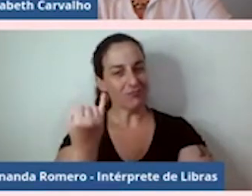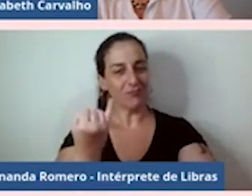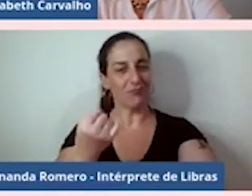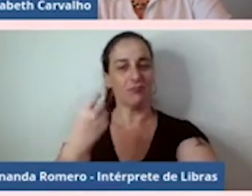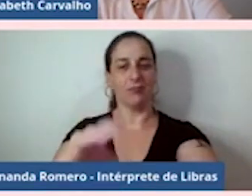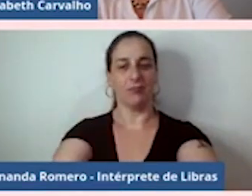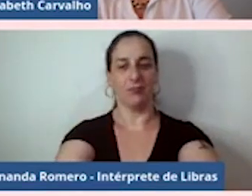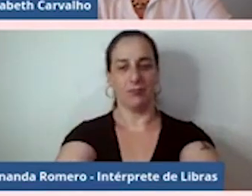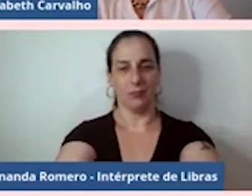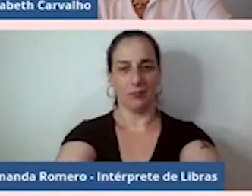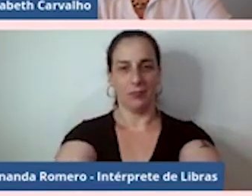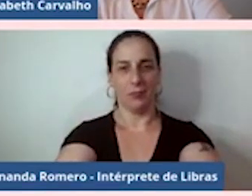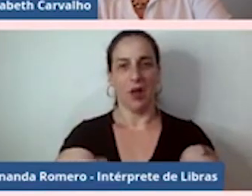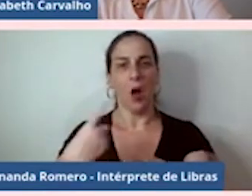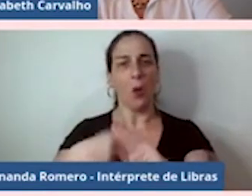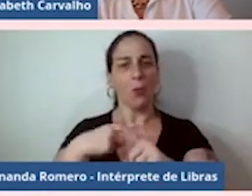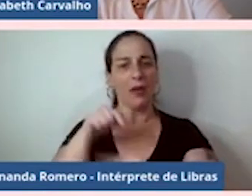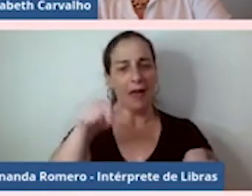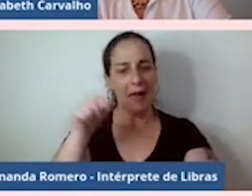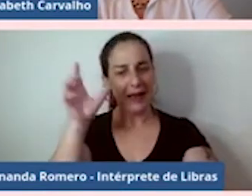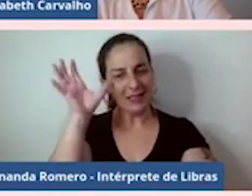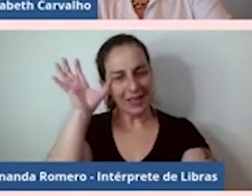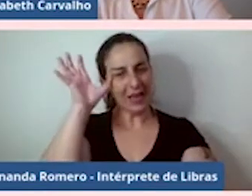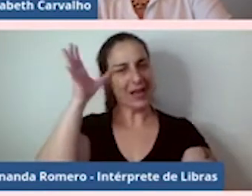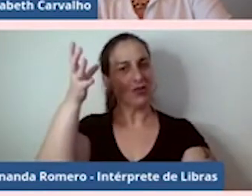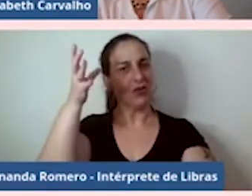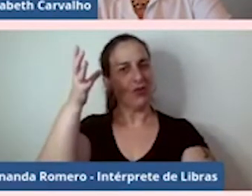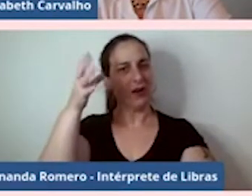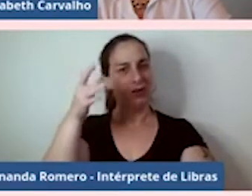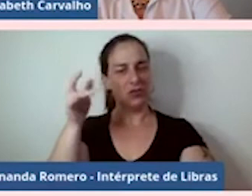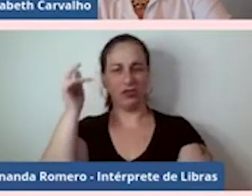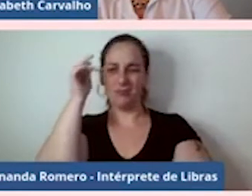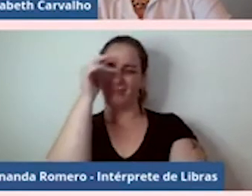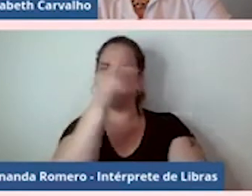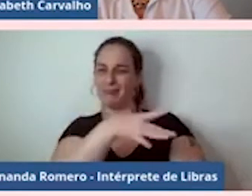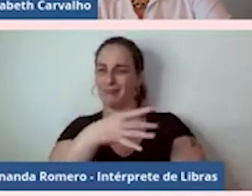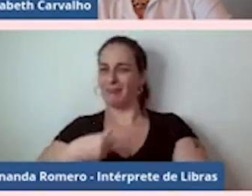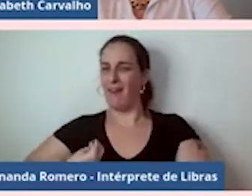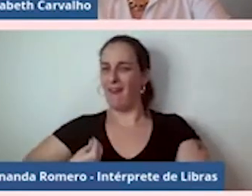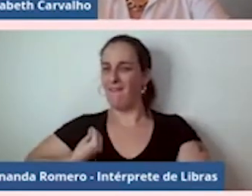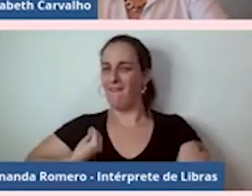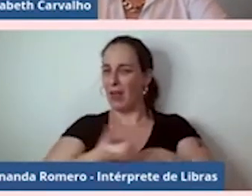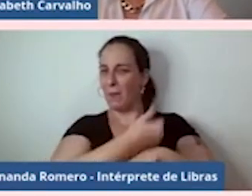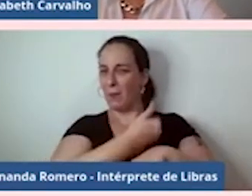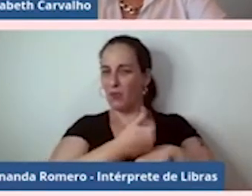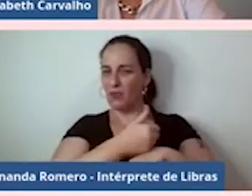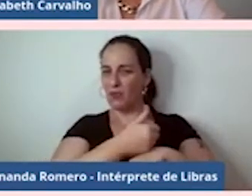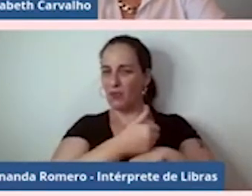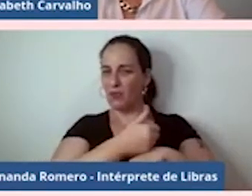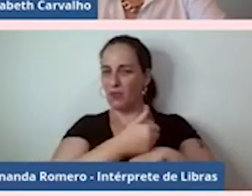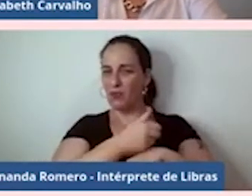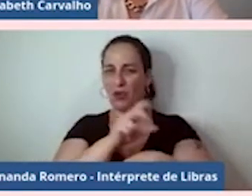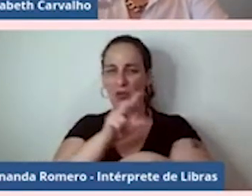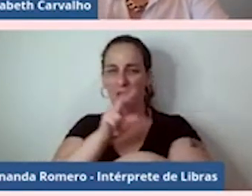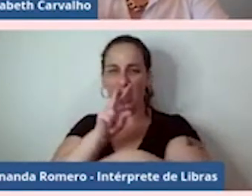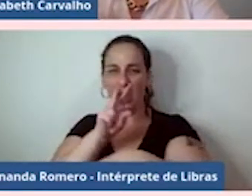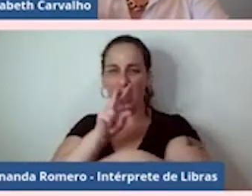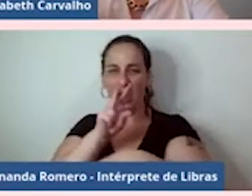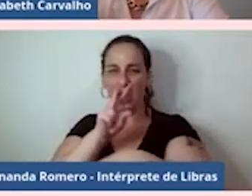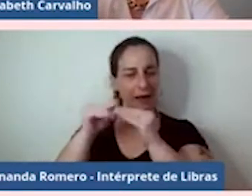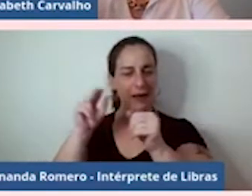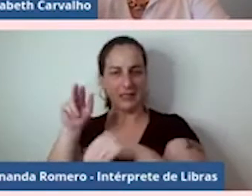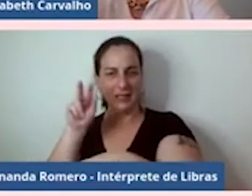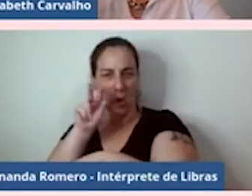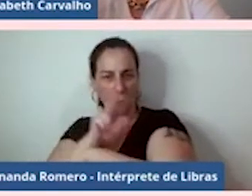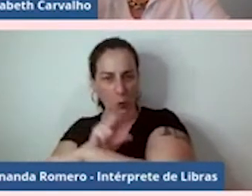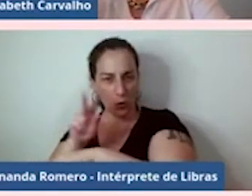muitas vezes, né, de abandonar uma carreira para cuidar da casa e dos filhos, ela tem